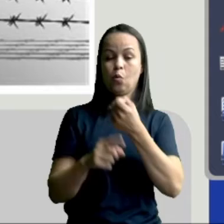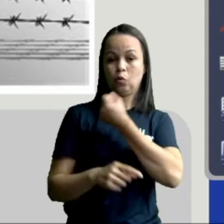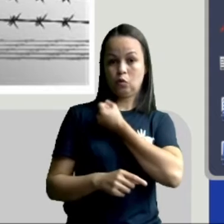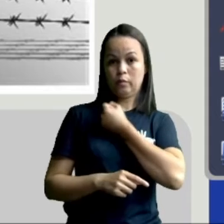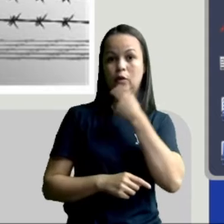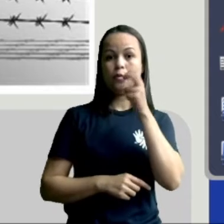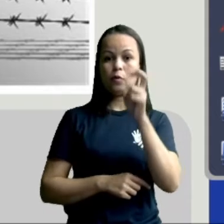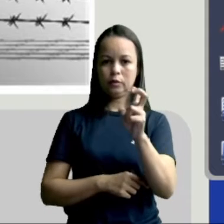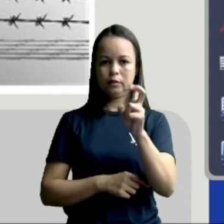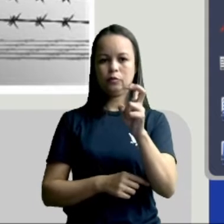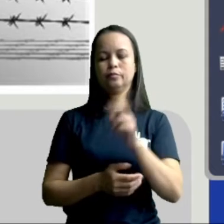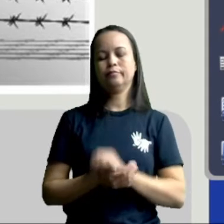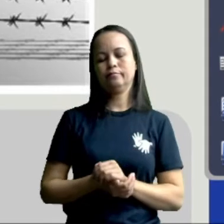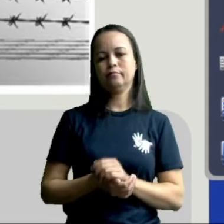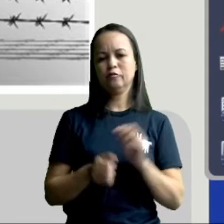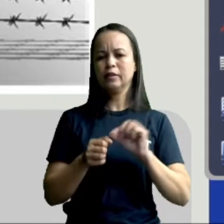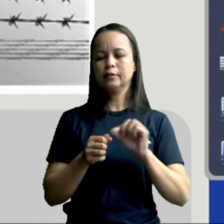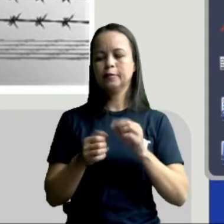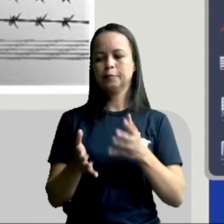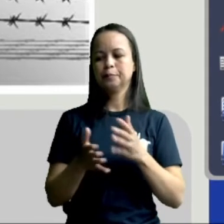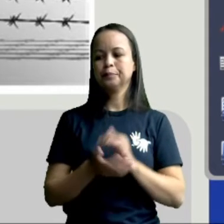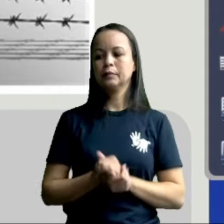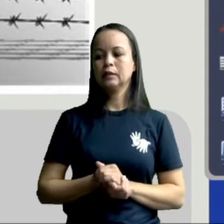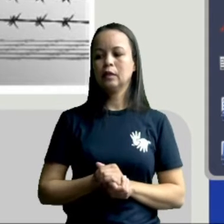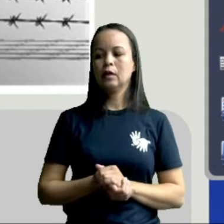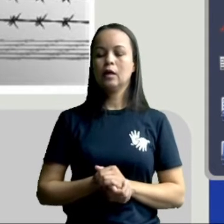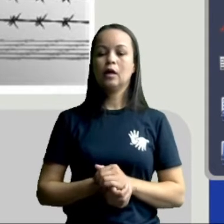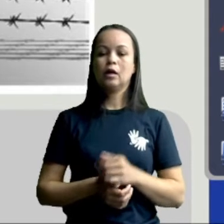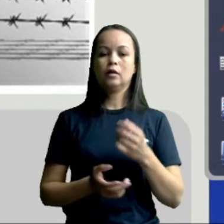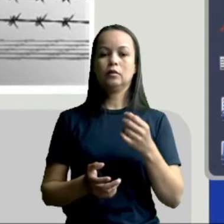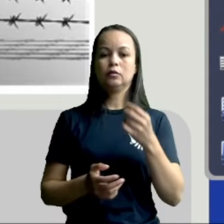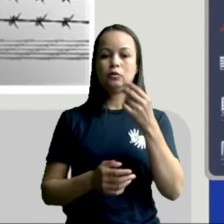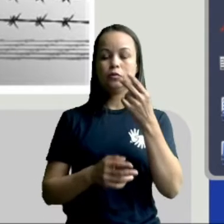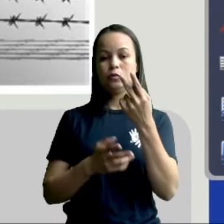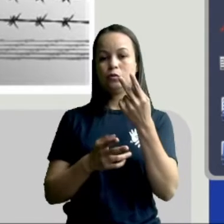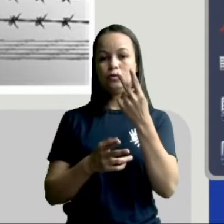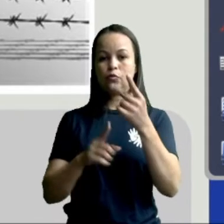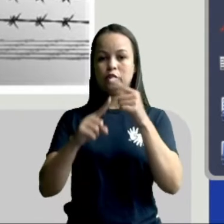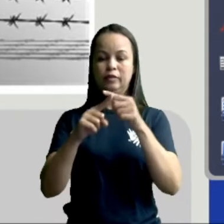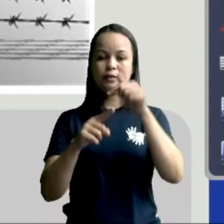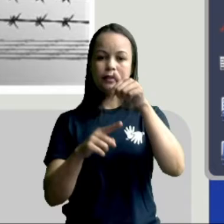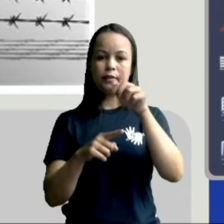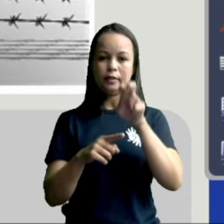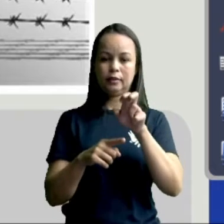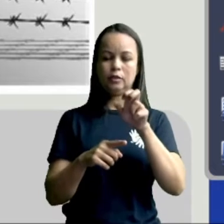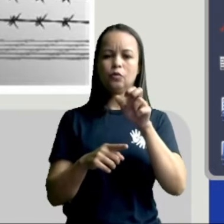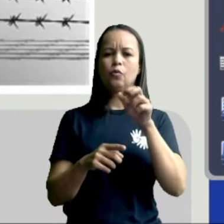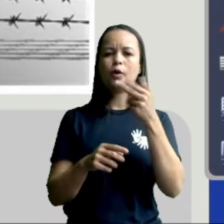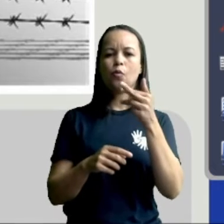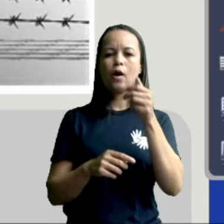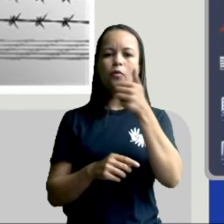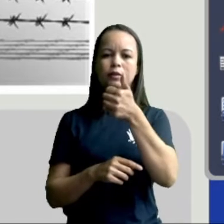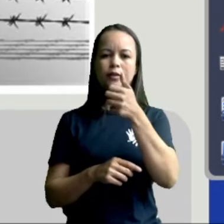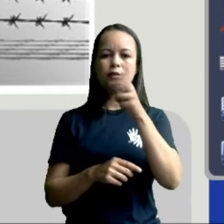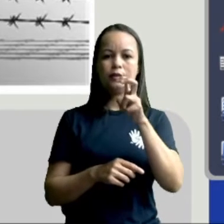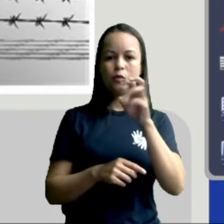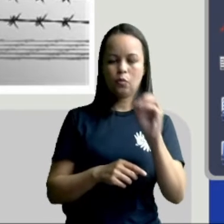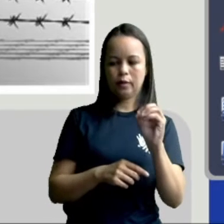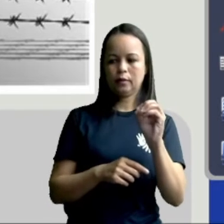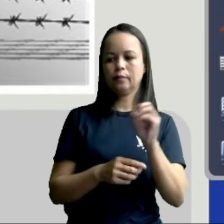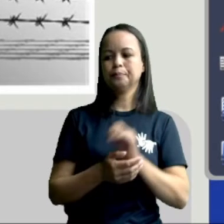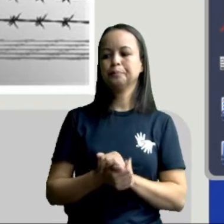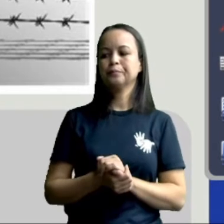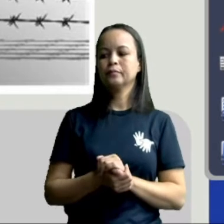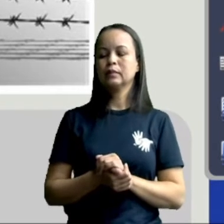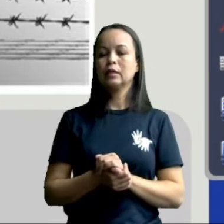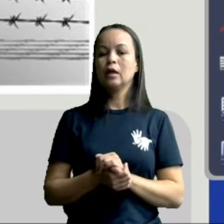5, tá? Vamos fazer. 2 vezes 175 dá 150. 150 com